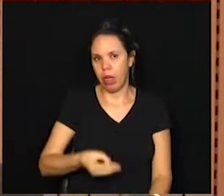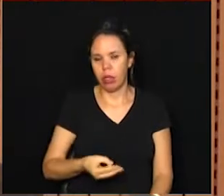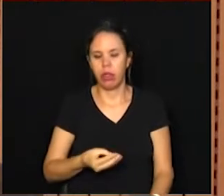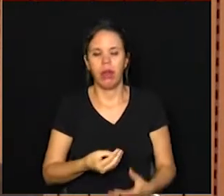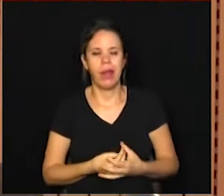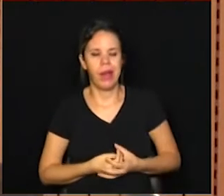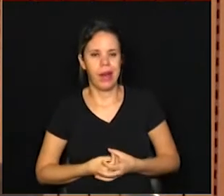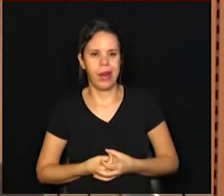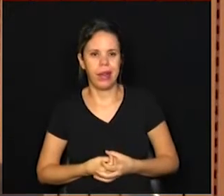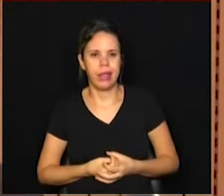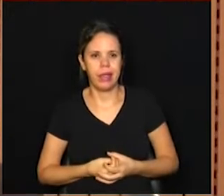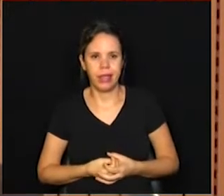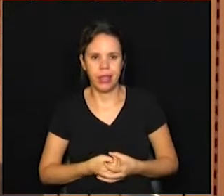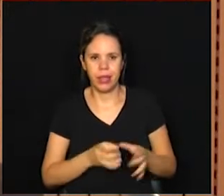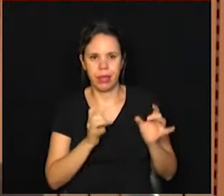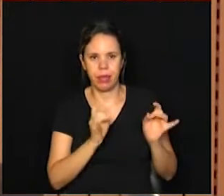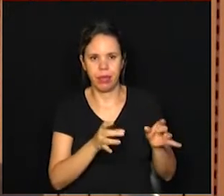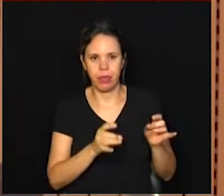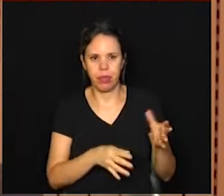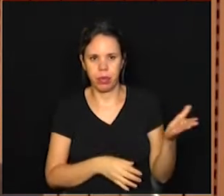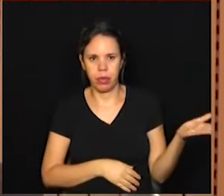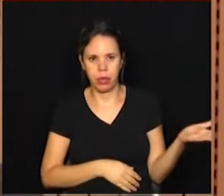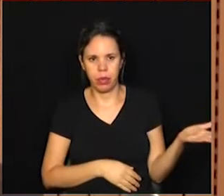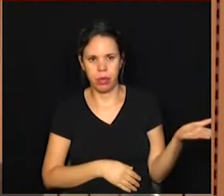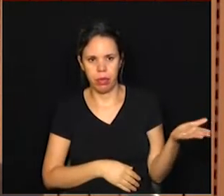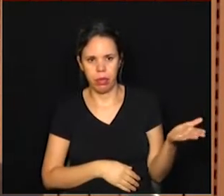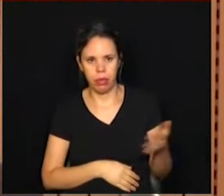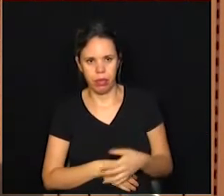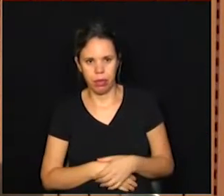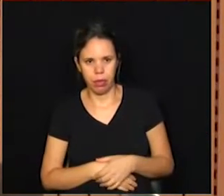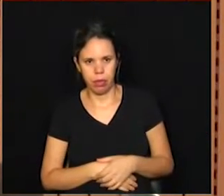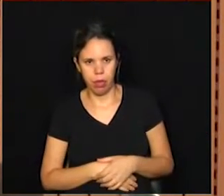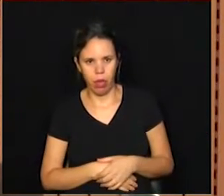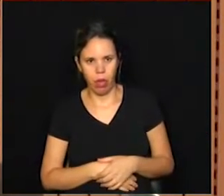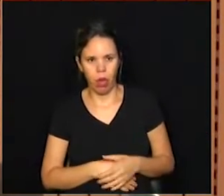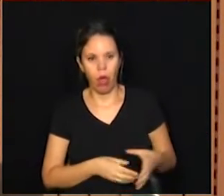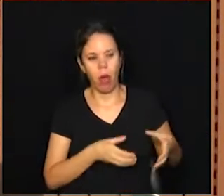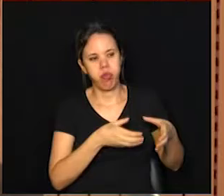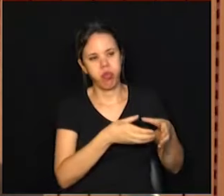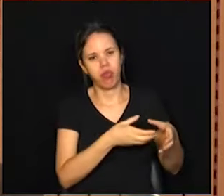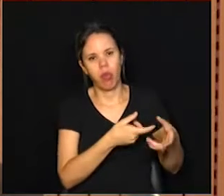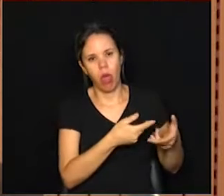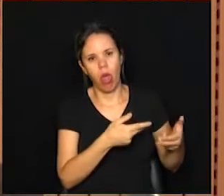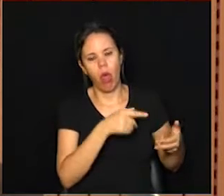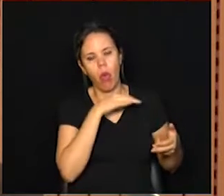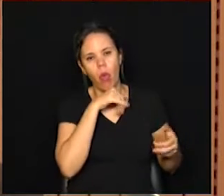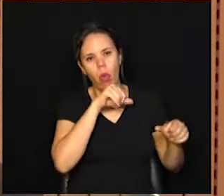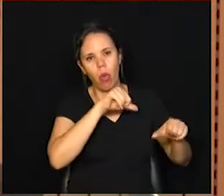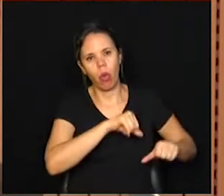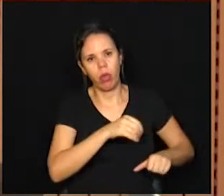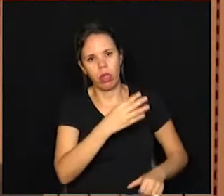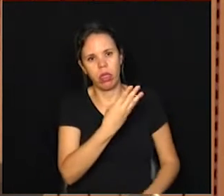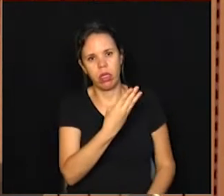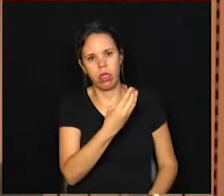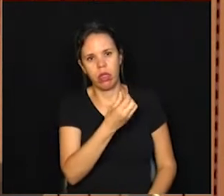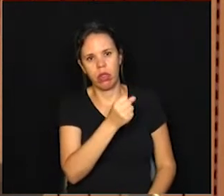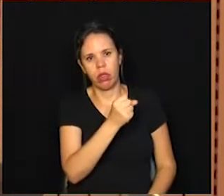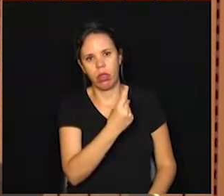milhões, e ele acabou vendendo essa parte podre por 481. Então,